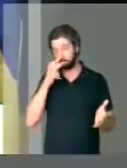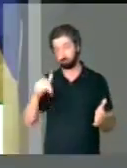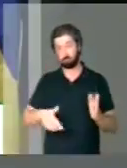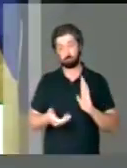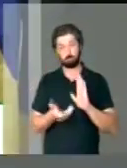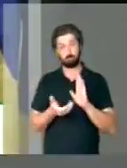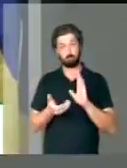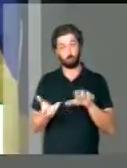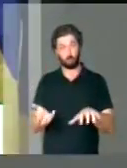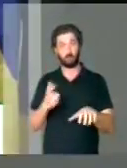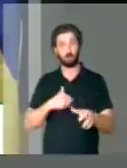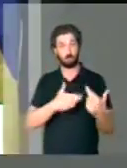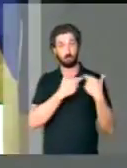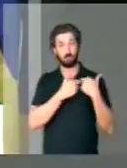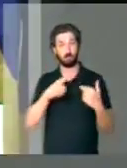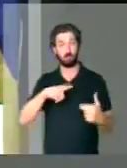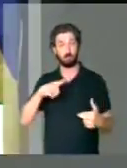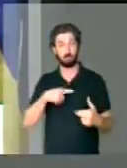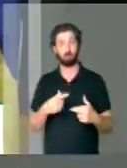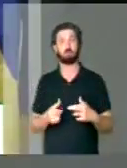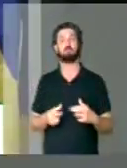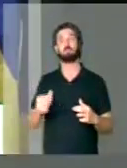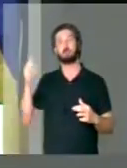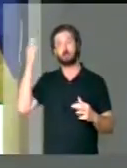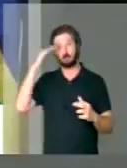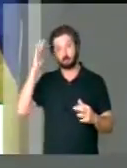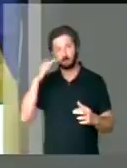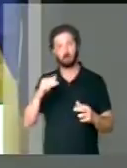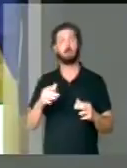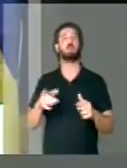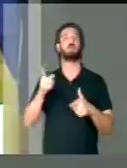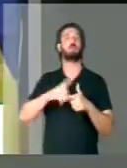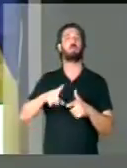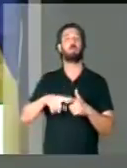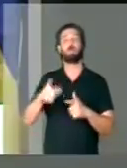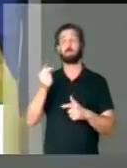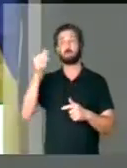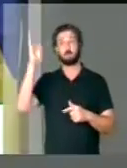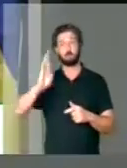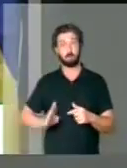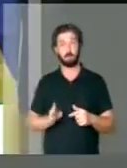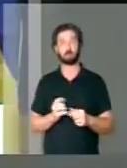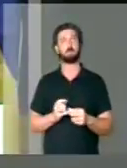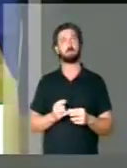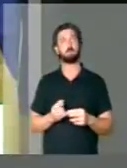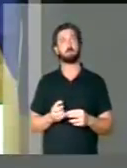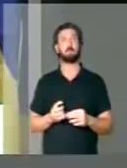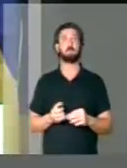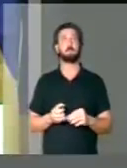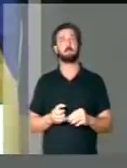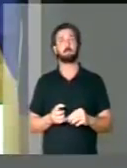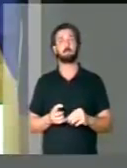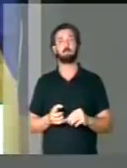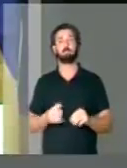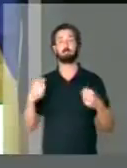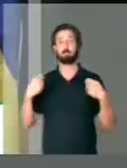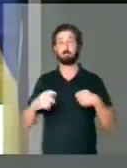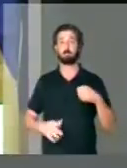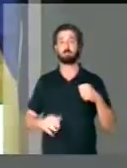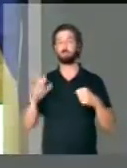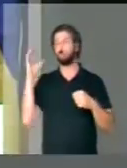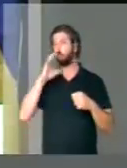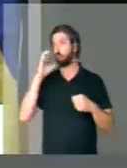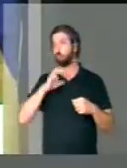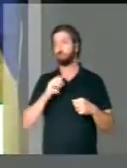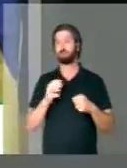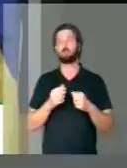Congresso Nacional tem responsabilidade de entender a situação fiscal do país, que necessita urgentemente